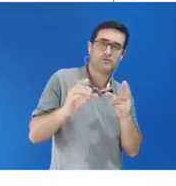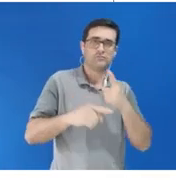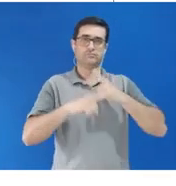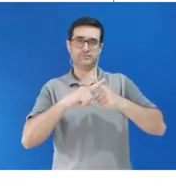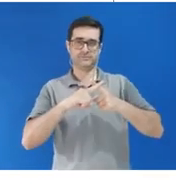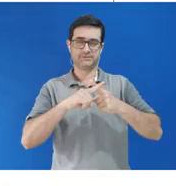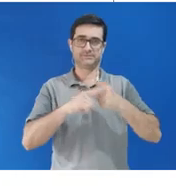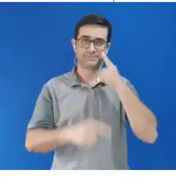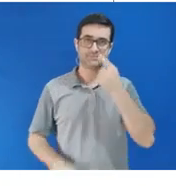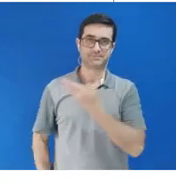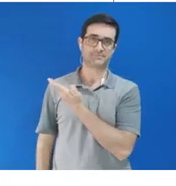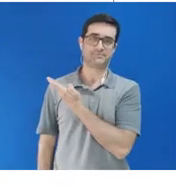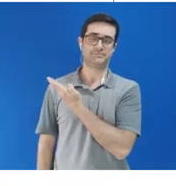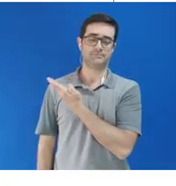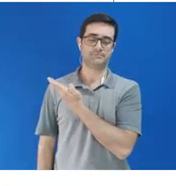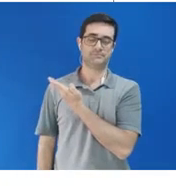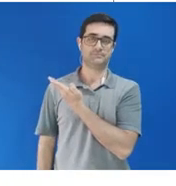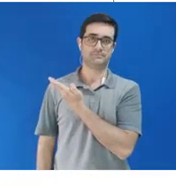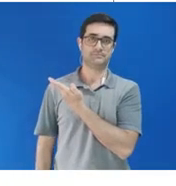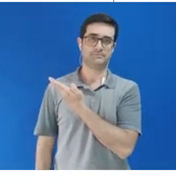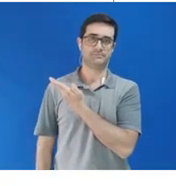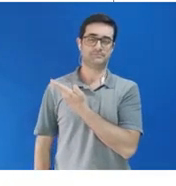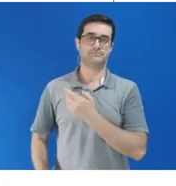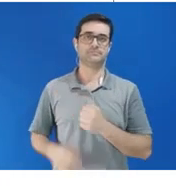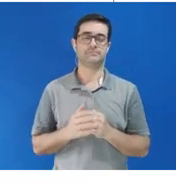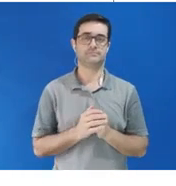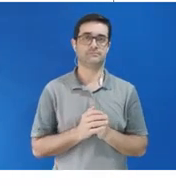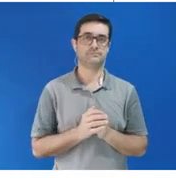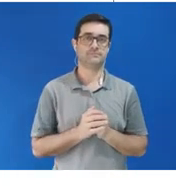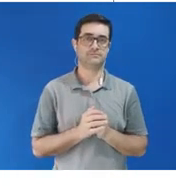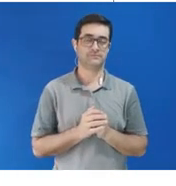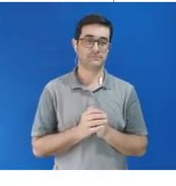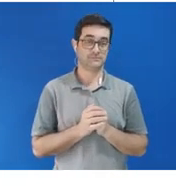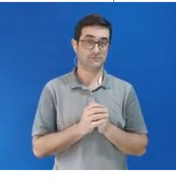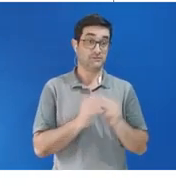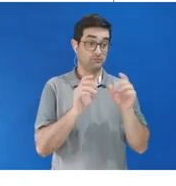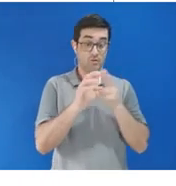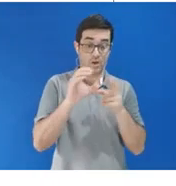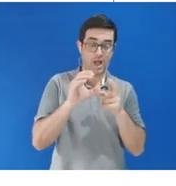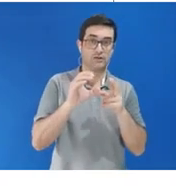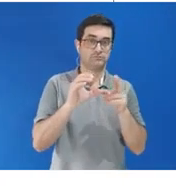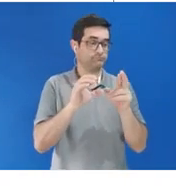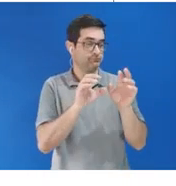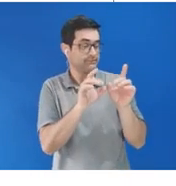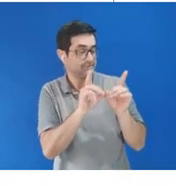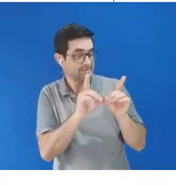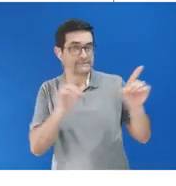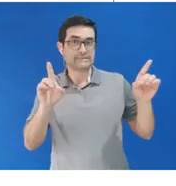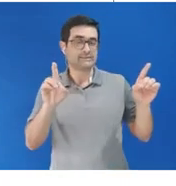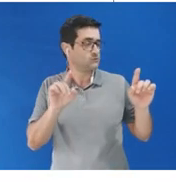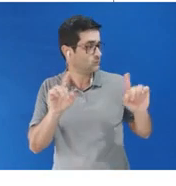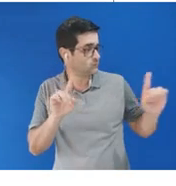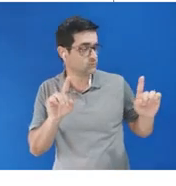de 1 e 2, ou seja, da distância entre as duas espécies. O que